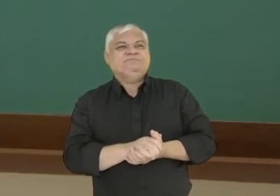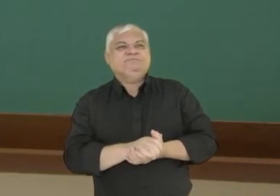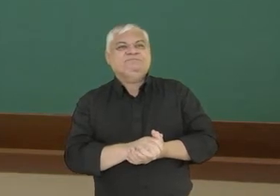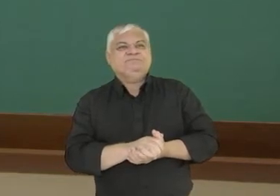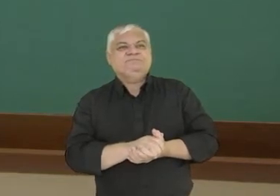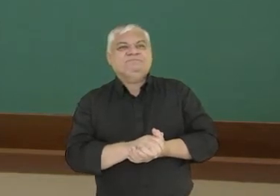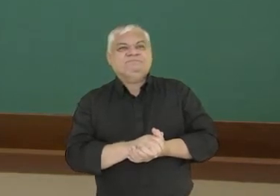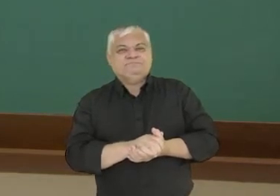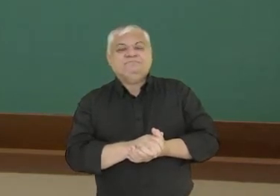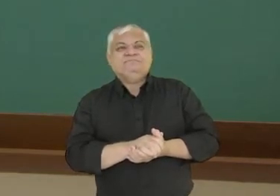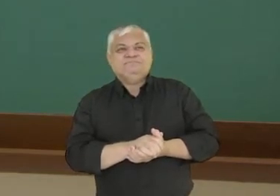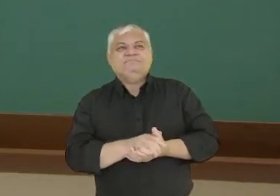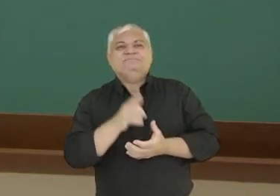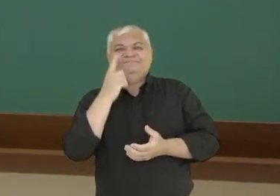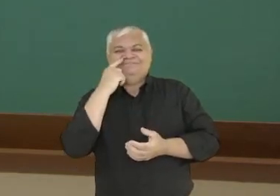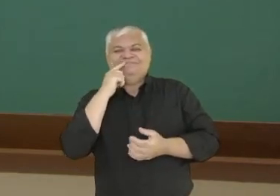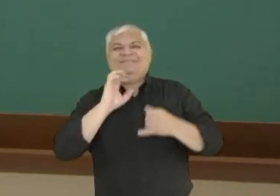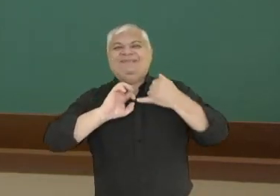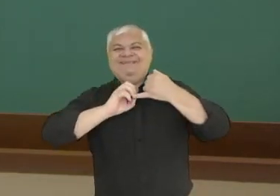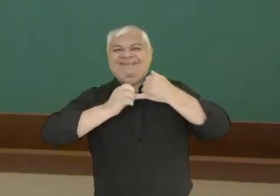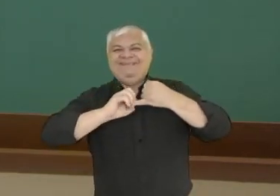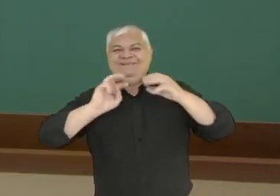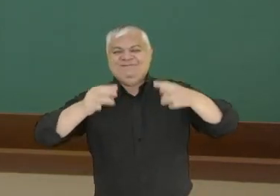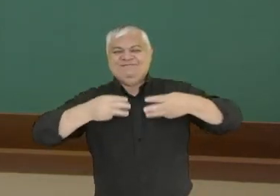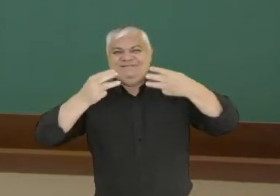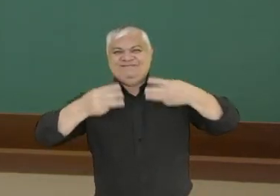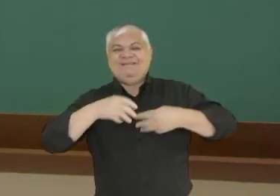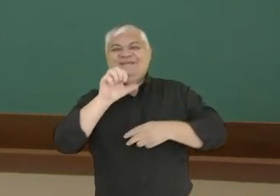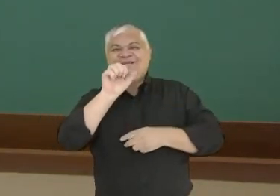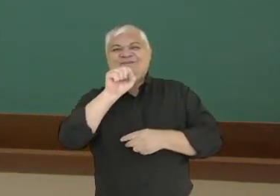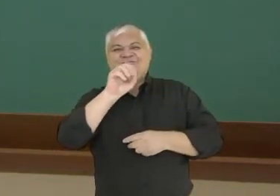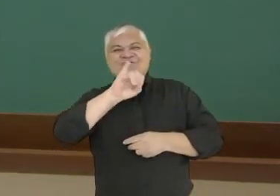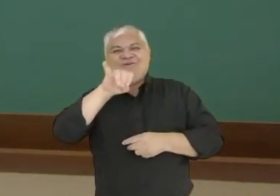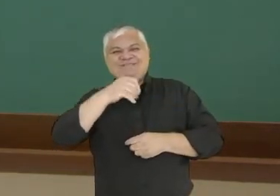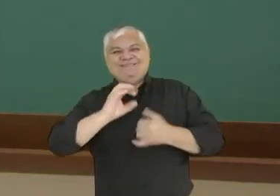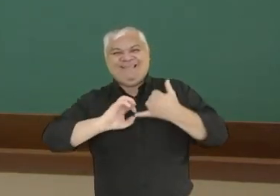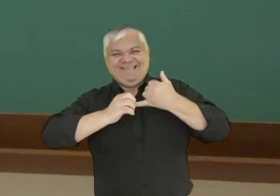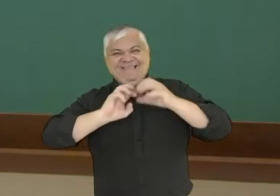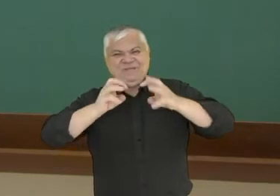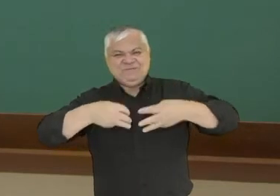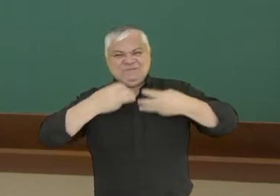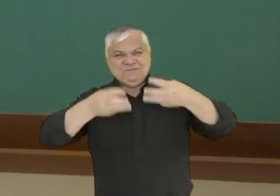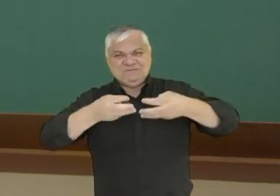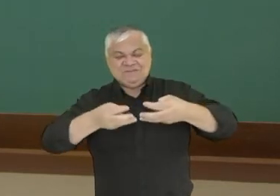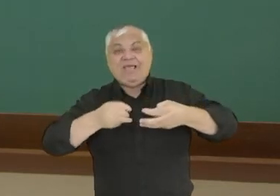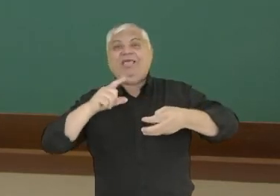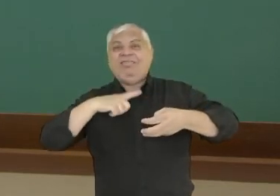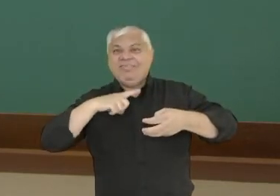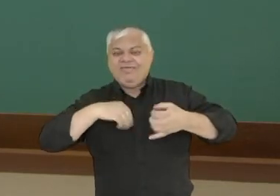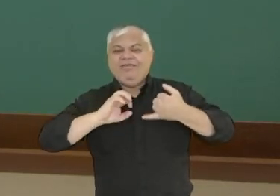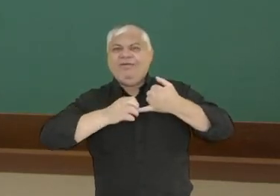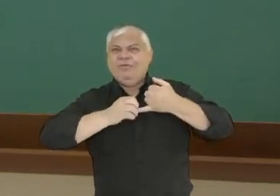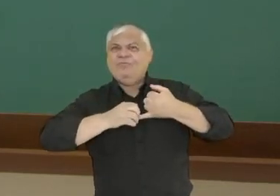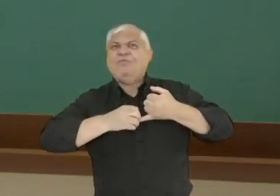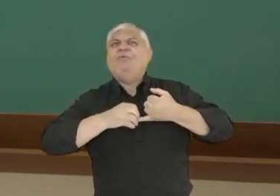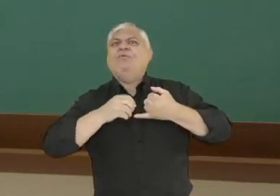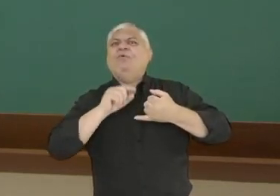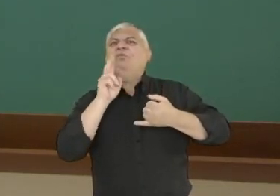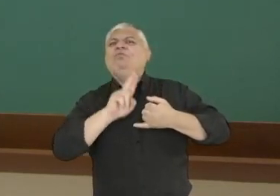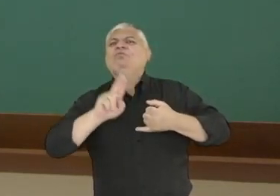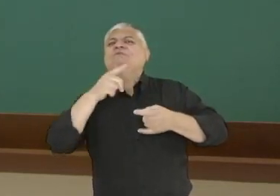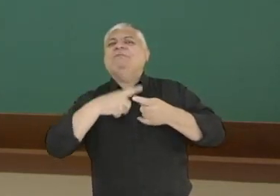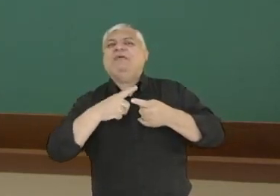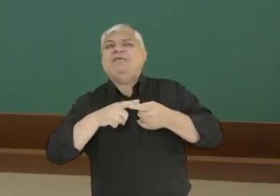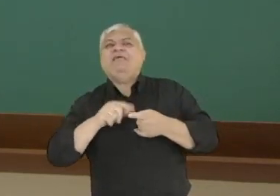perto a soja é o produto mais cultivado na região sul os grãos podem ser utilizados para que tipos de